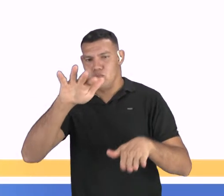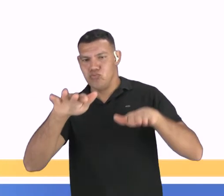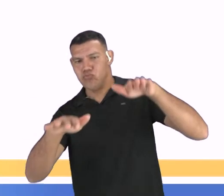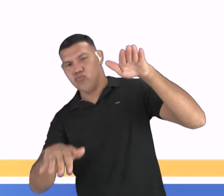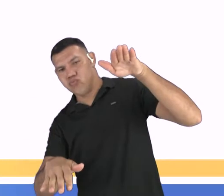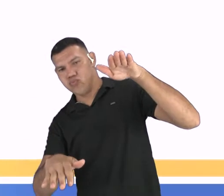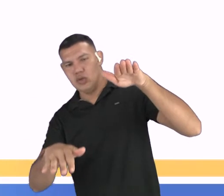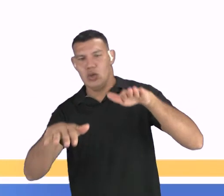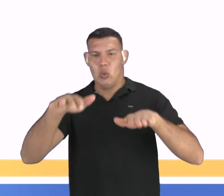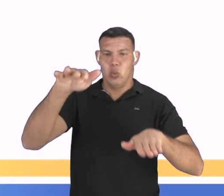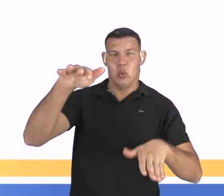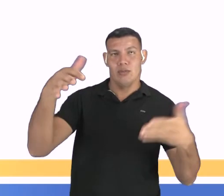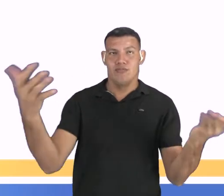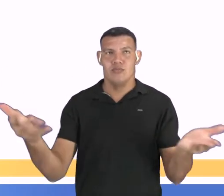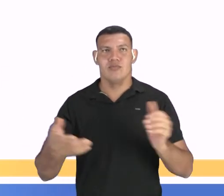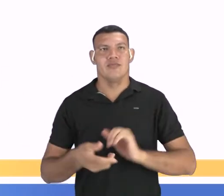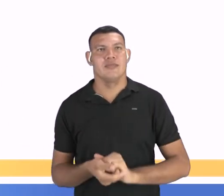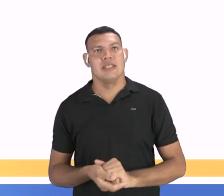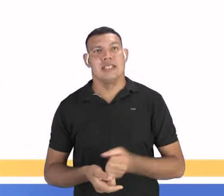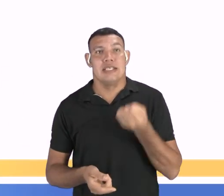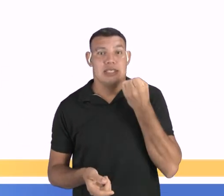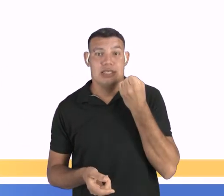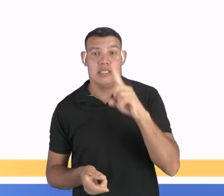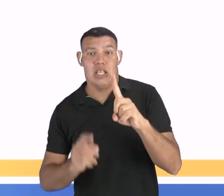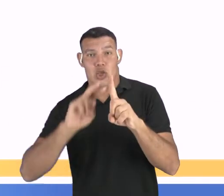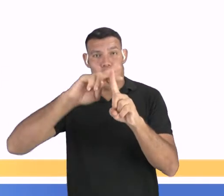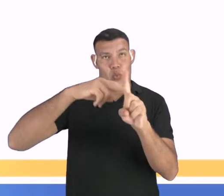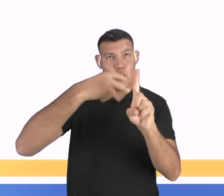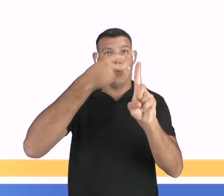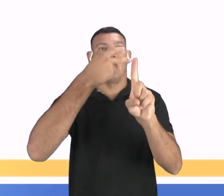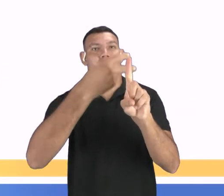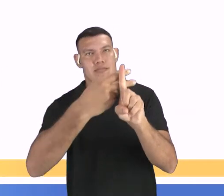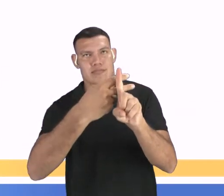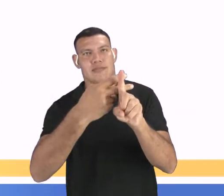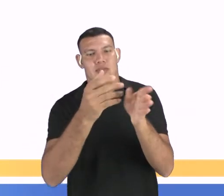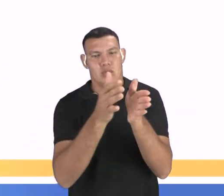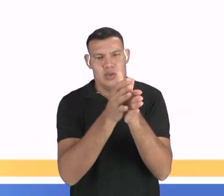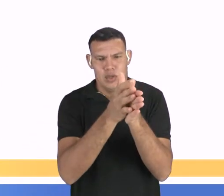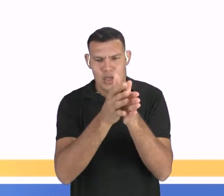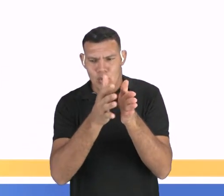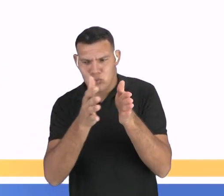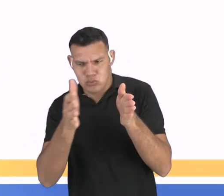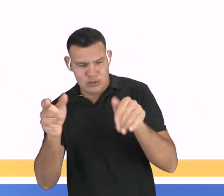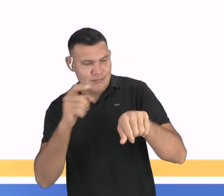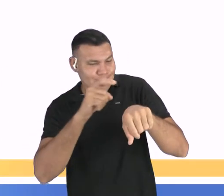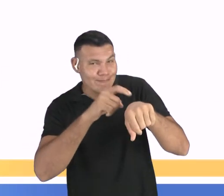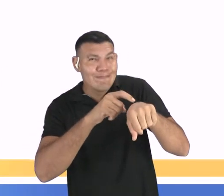pouquinho? Observe que, se dobrarmos aí o período de tempo, né?